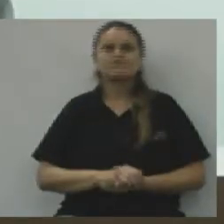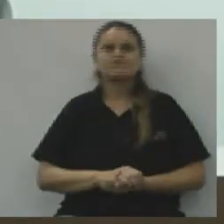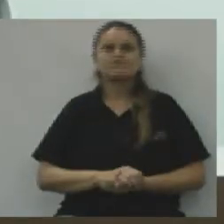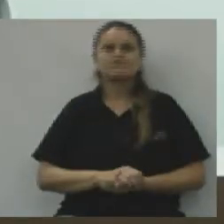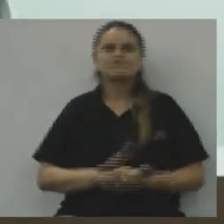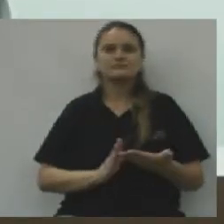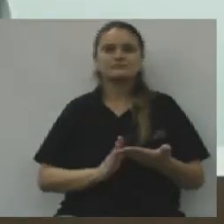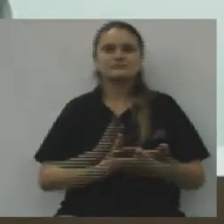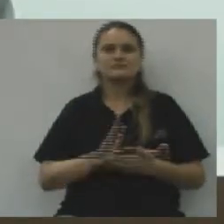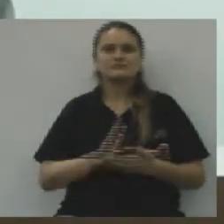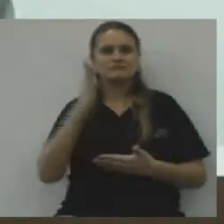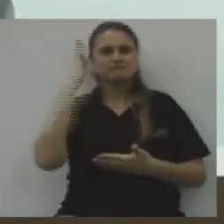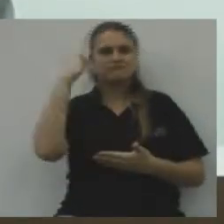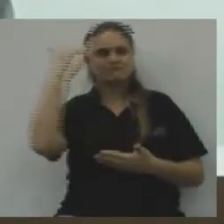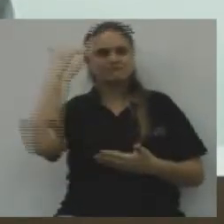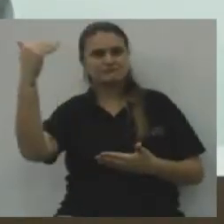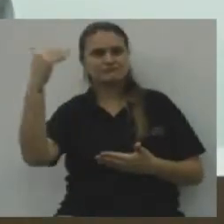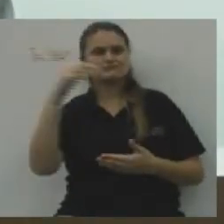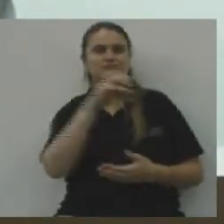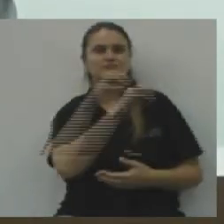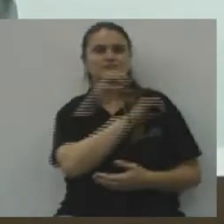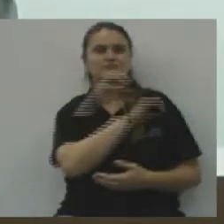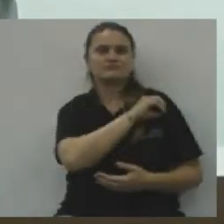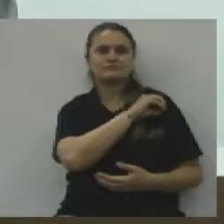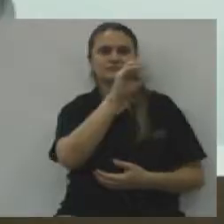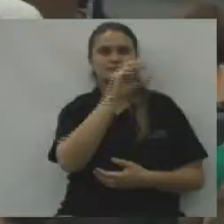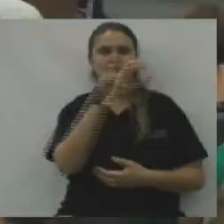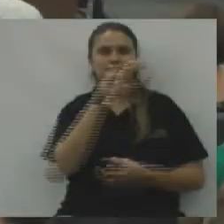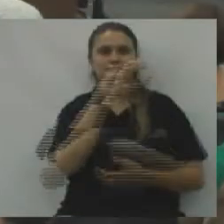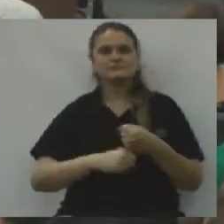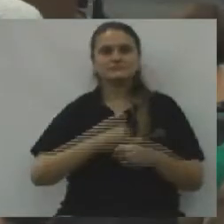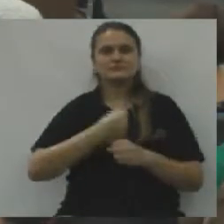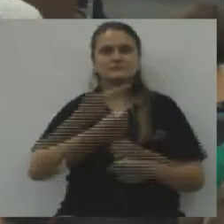Aprovada a moção número 5, 2018.